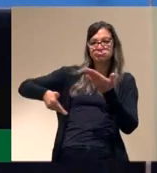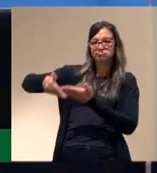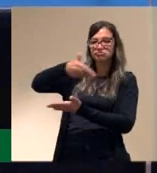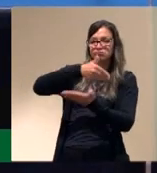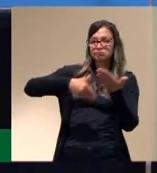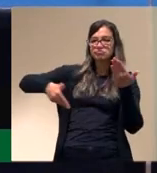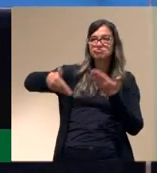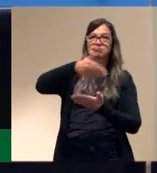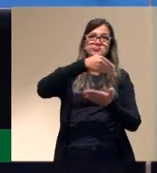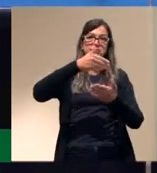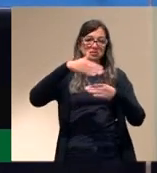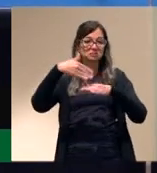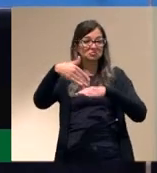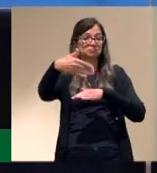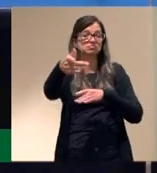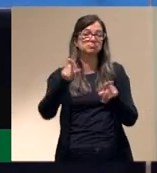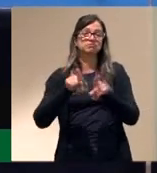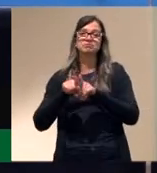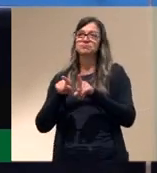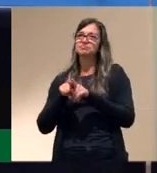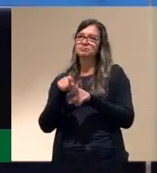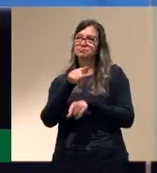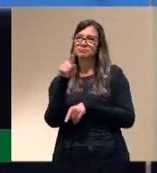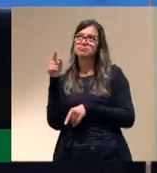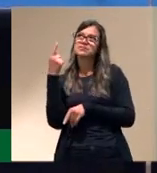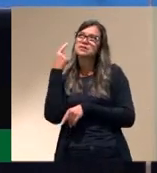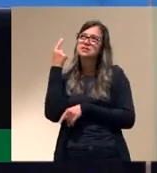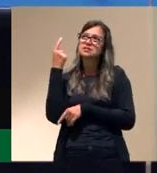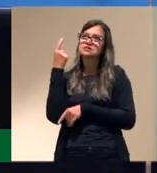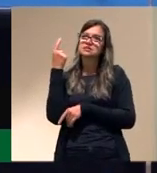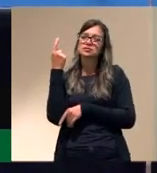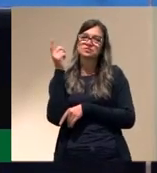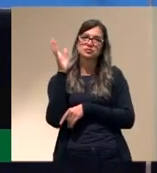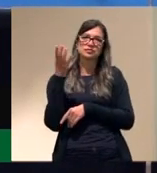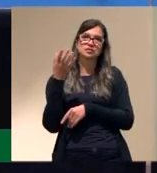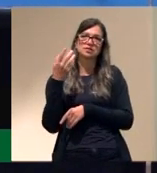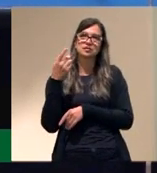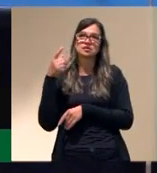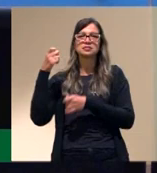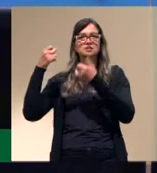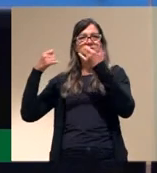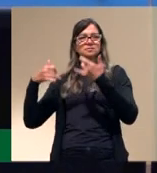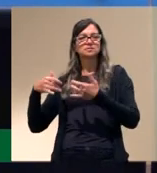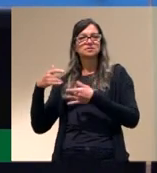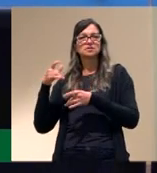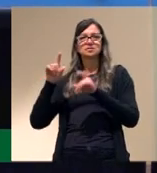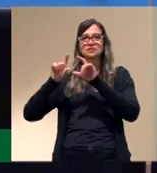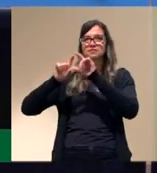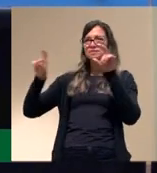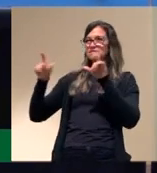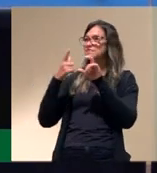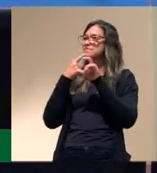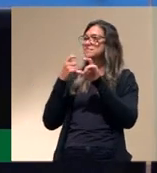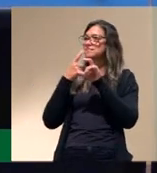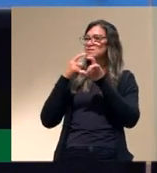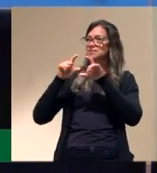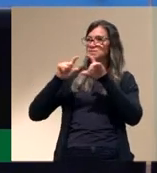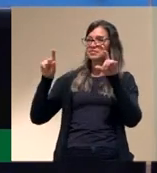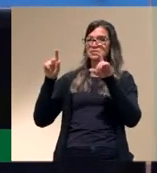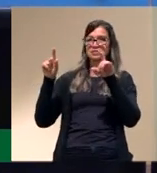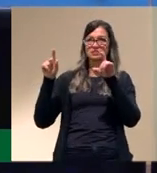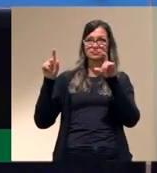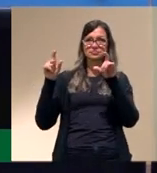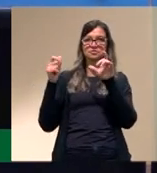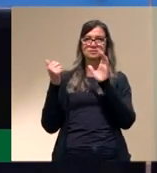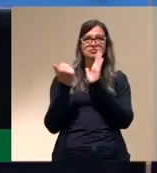vai além. Não sei se vocês lembram que a Carmen concluiu ali com uma frase em vermelho lá, né?